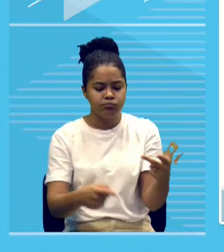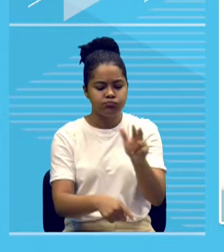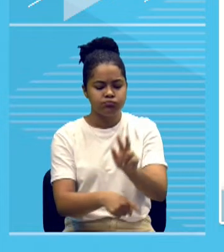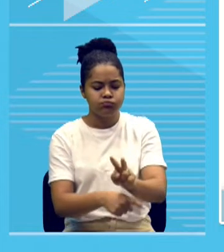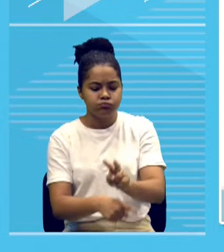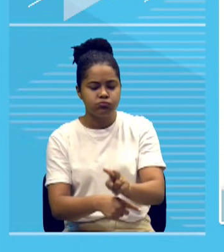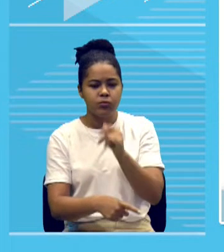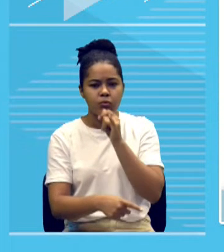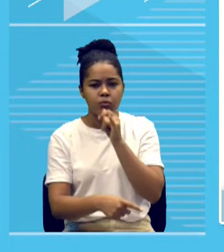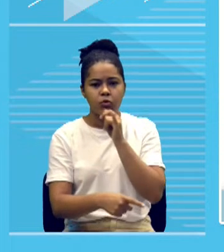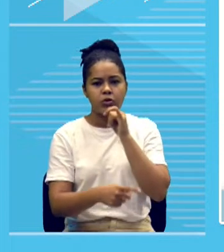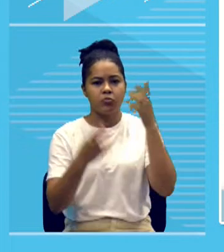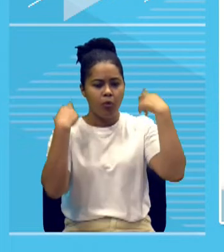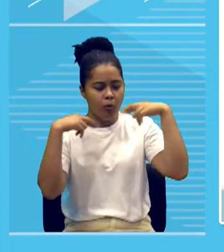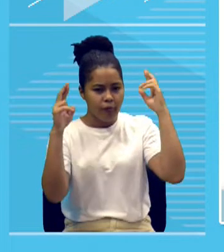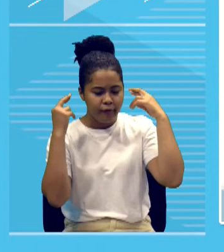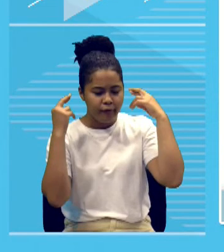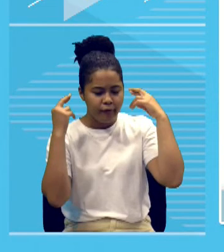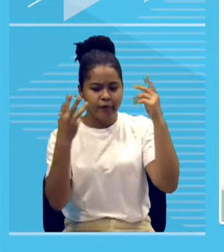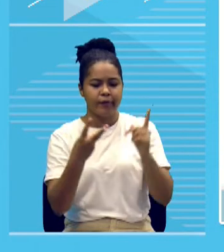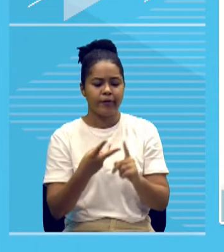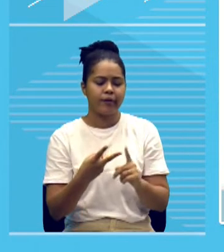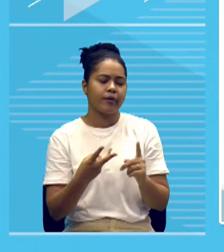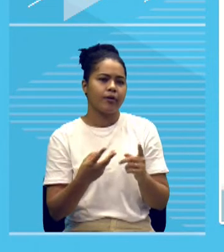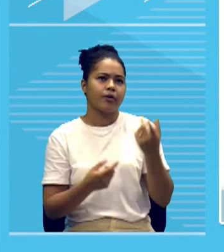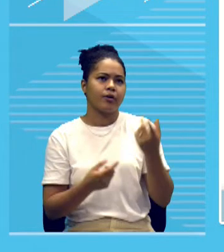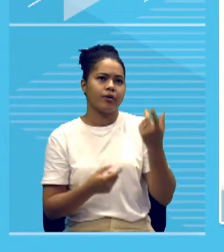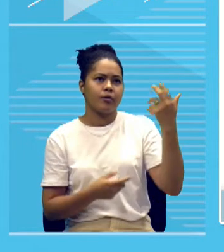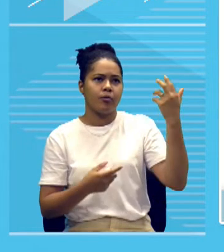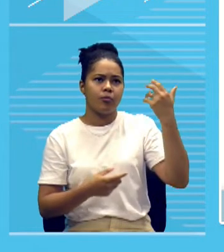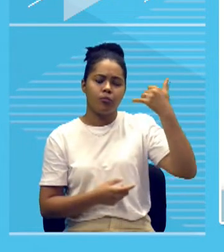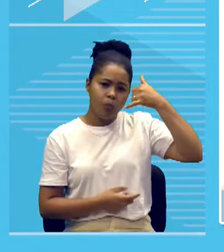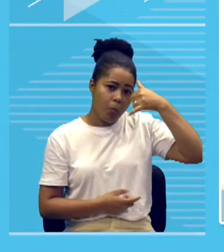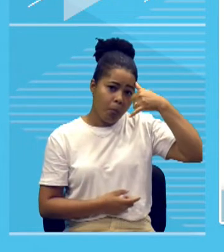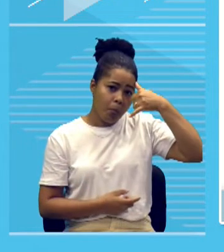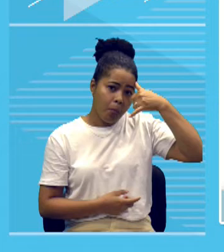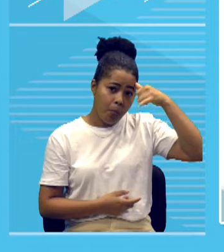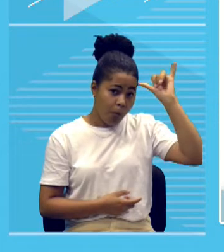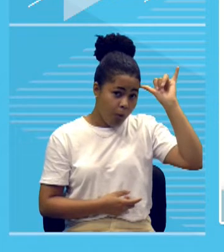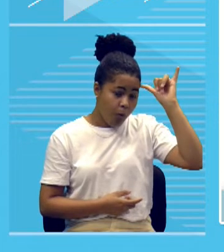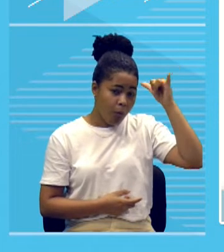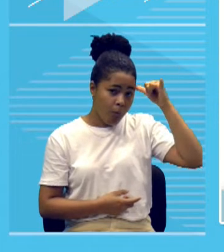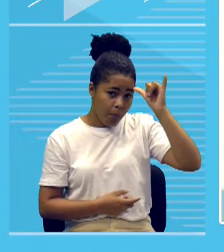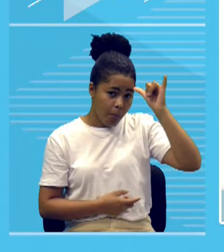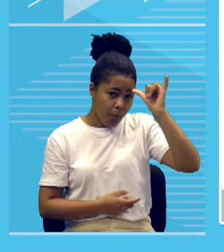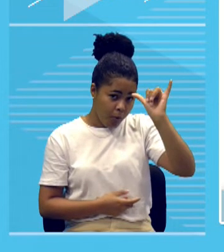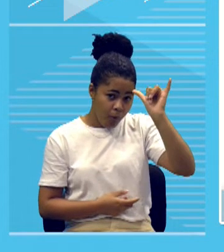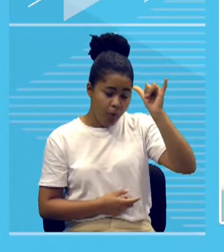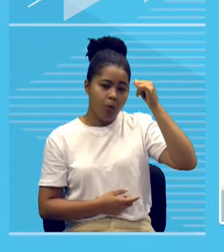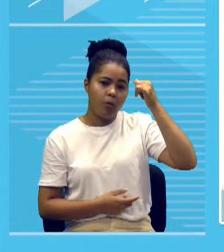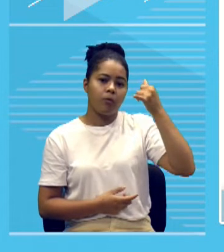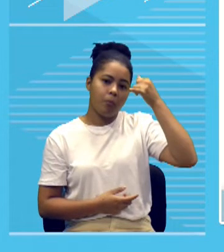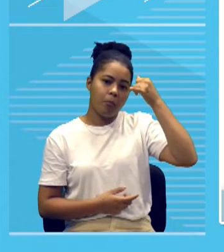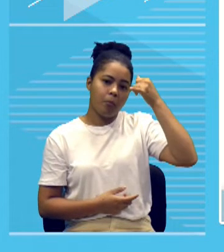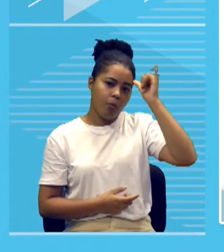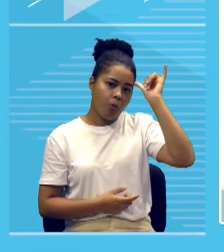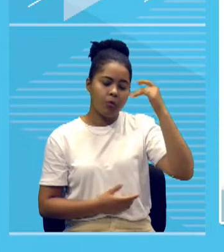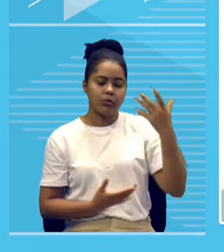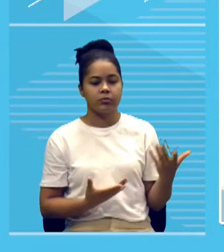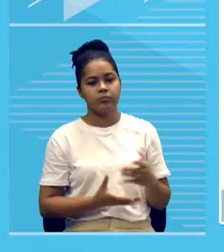para um gado só que as empresas hoje e fazem uma renda mento para instalação dos